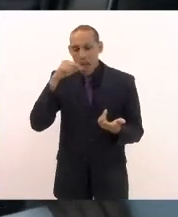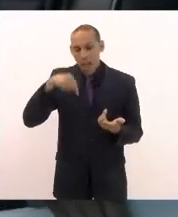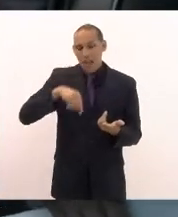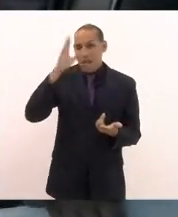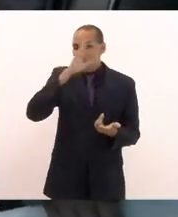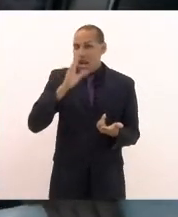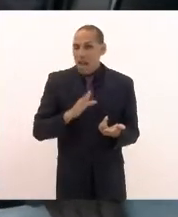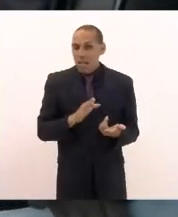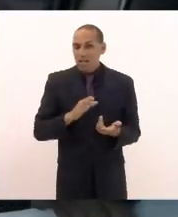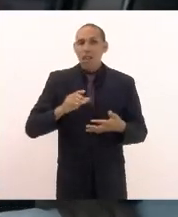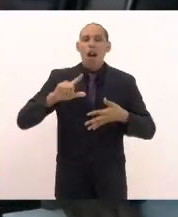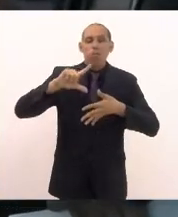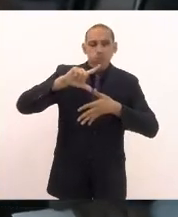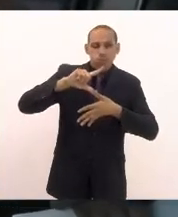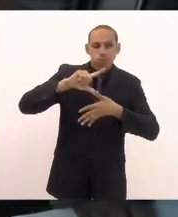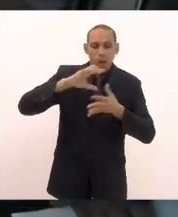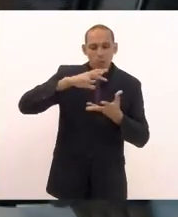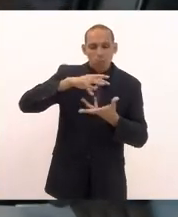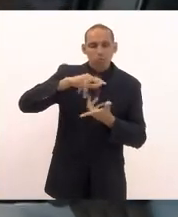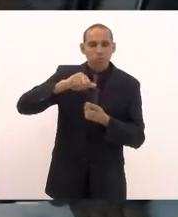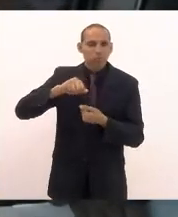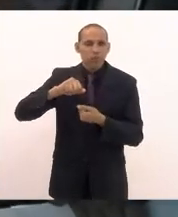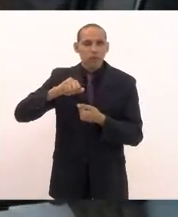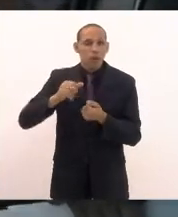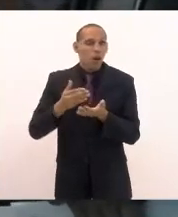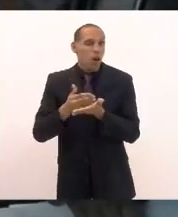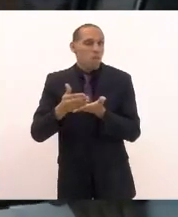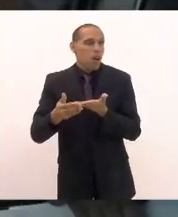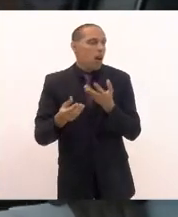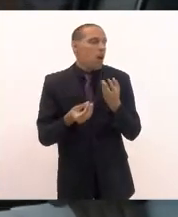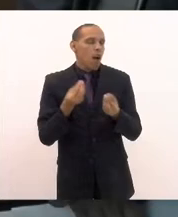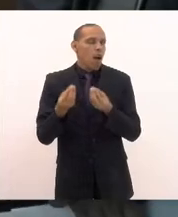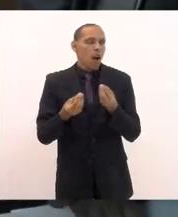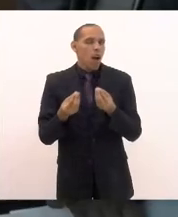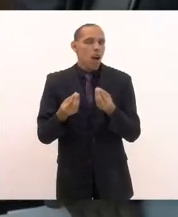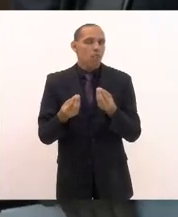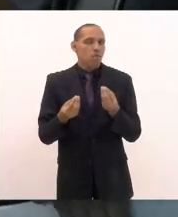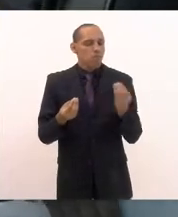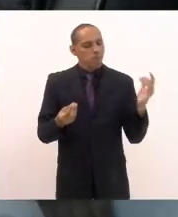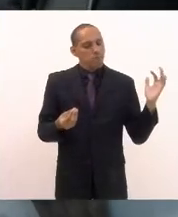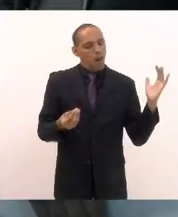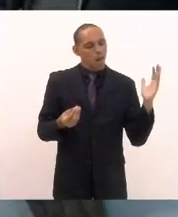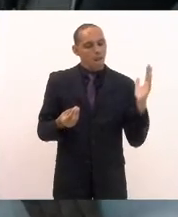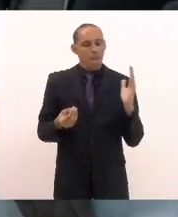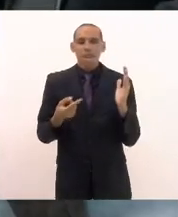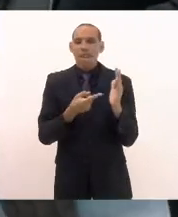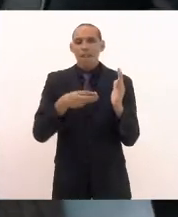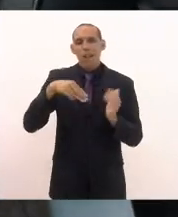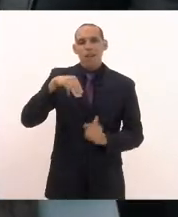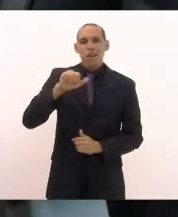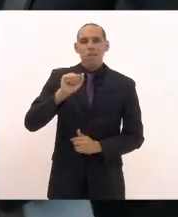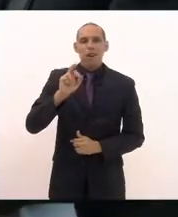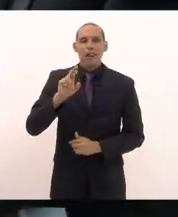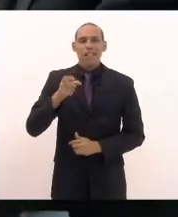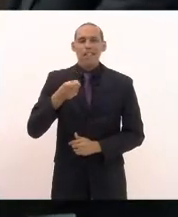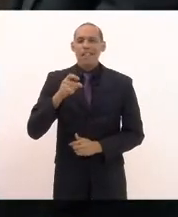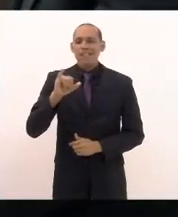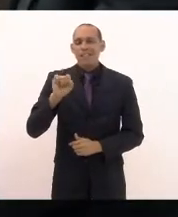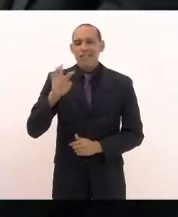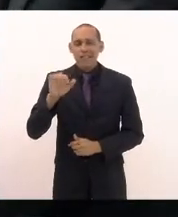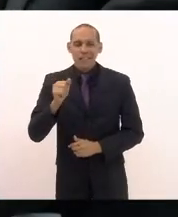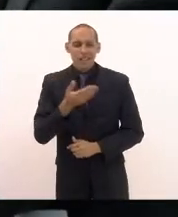como também do mundo, surge do encontro de guerrilheiros marxistas com